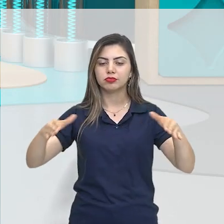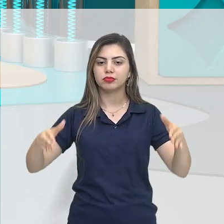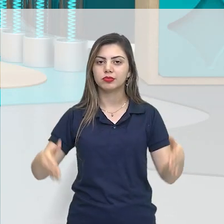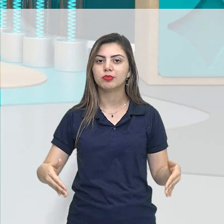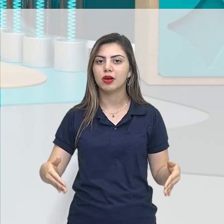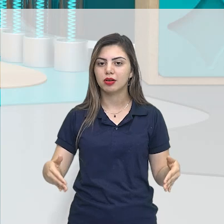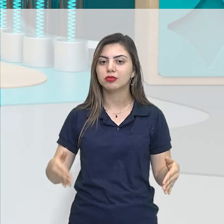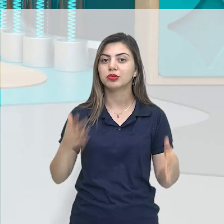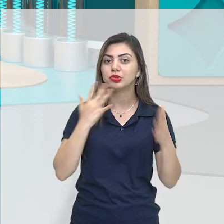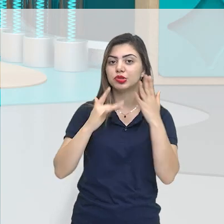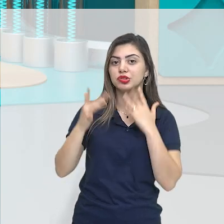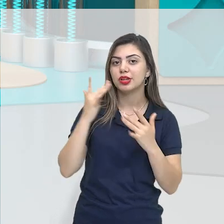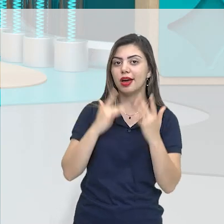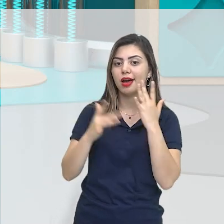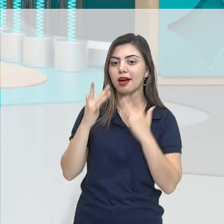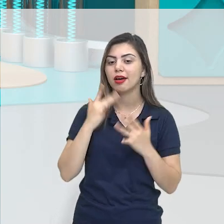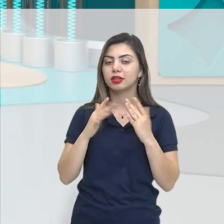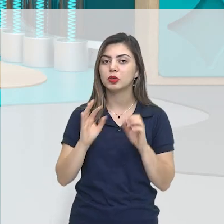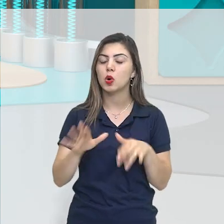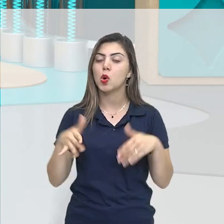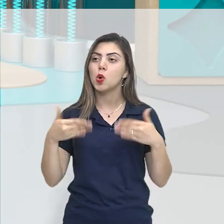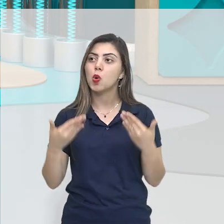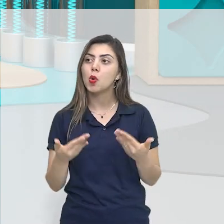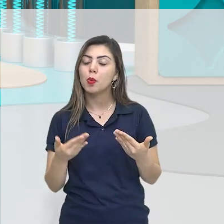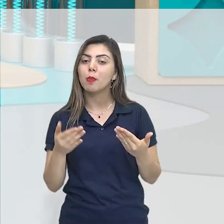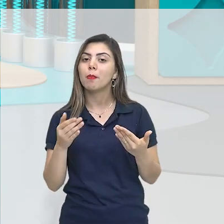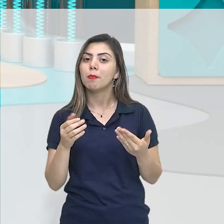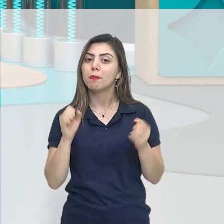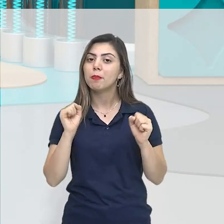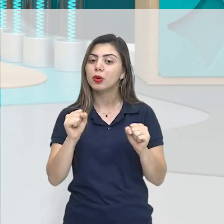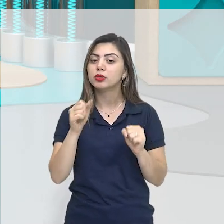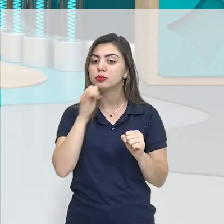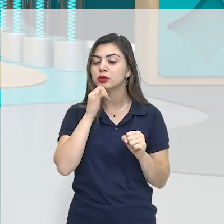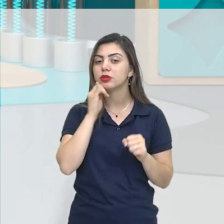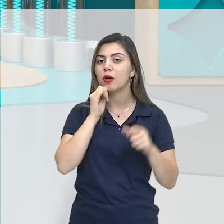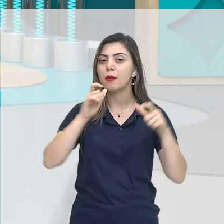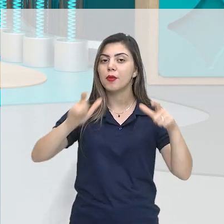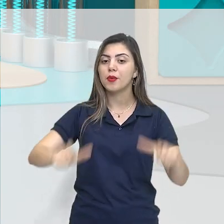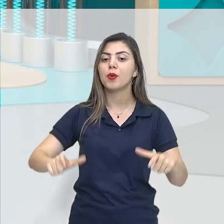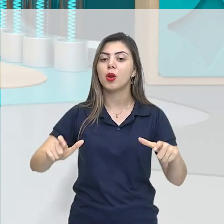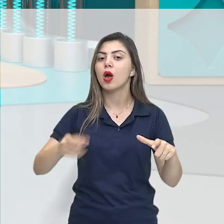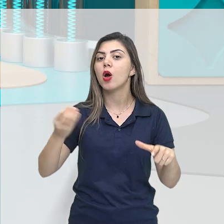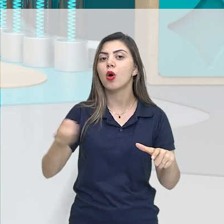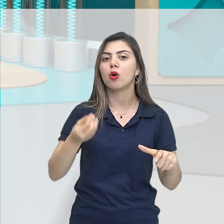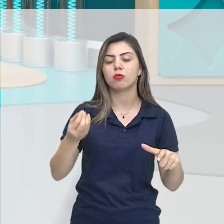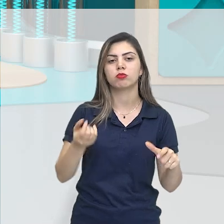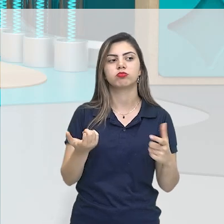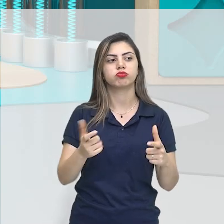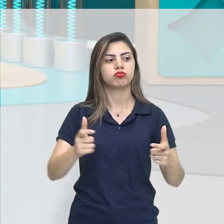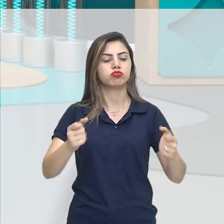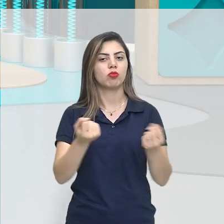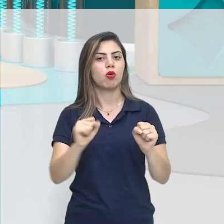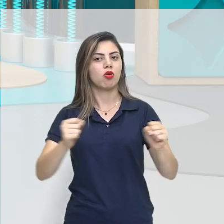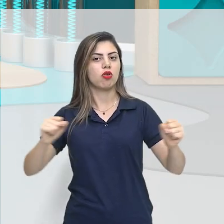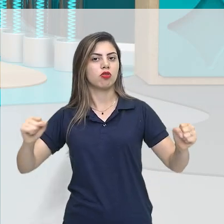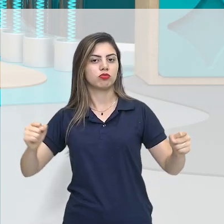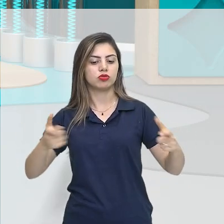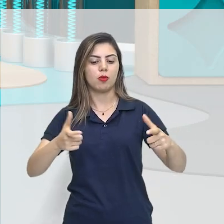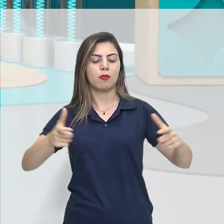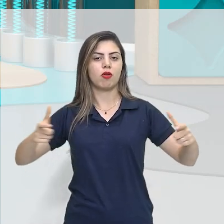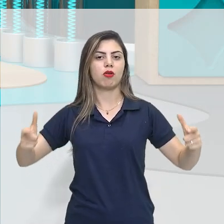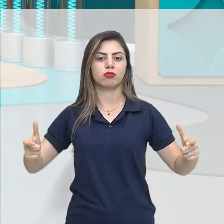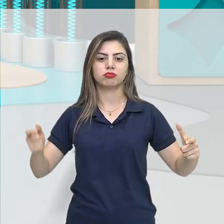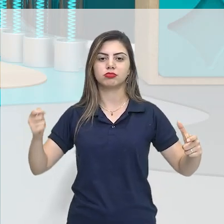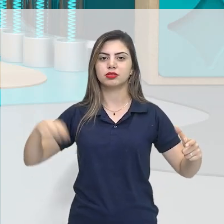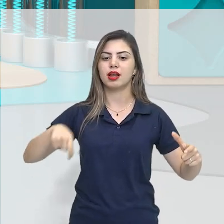em teatros, ou então eles podem fazer em um ambiente mais amplo, né, que os personagens